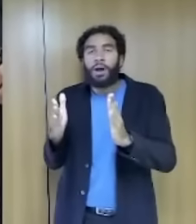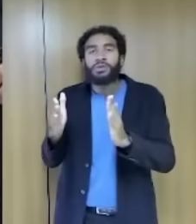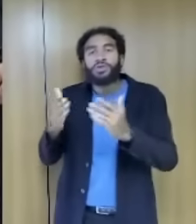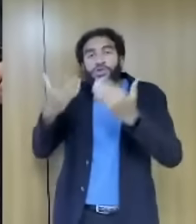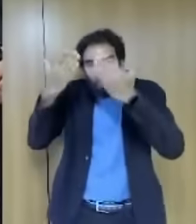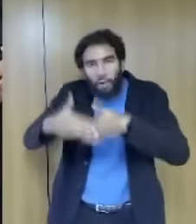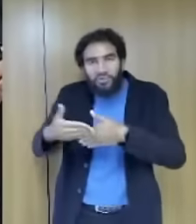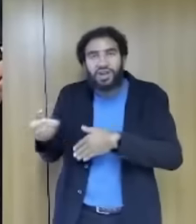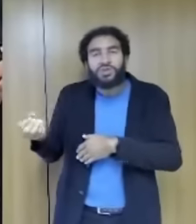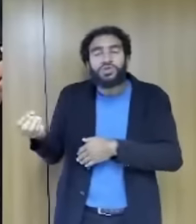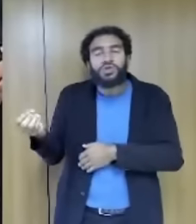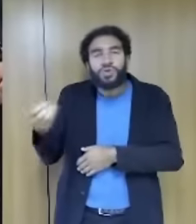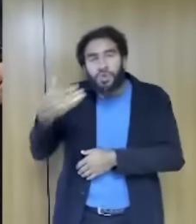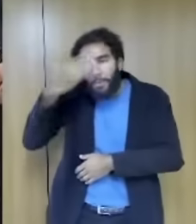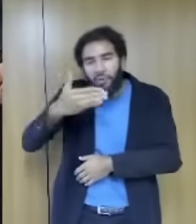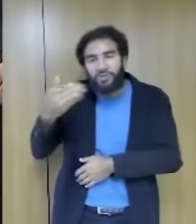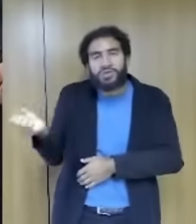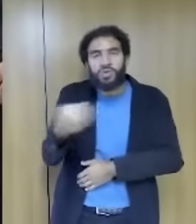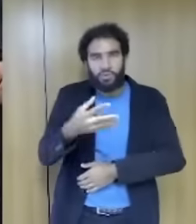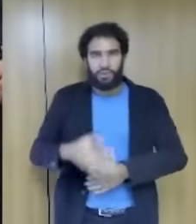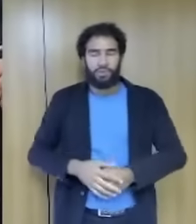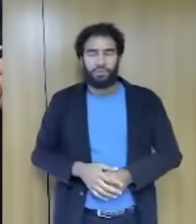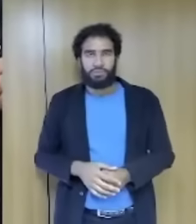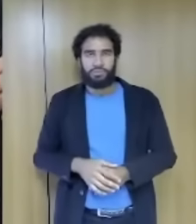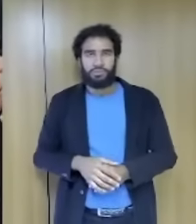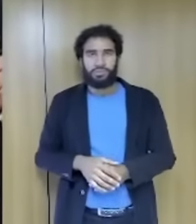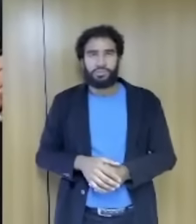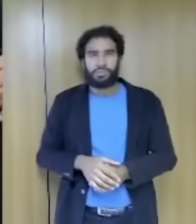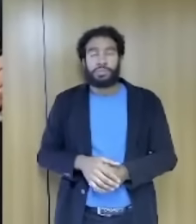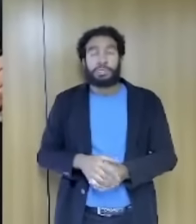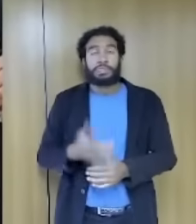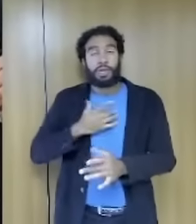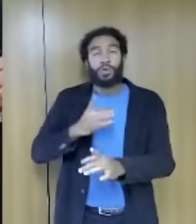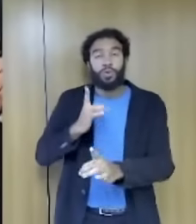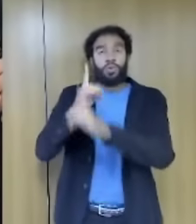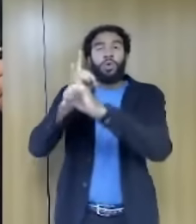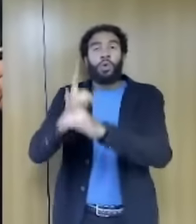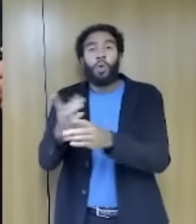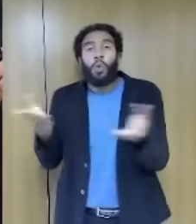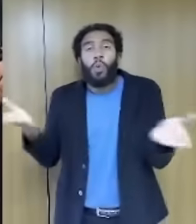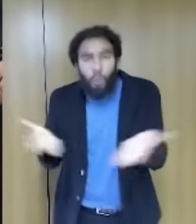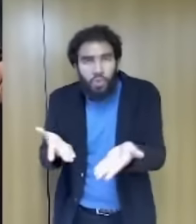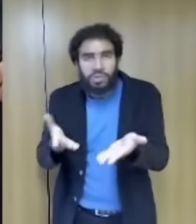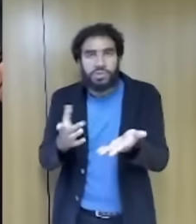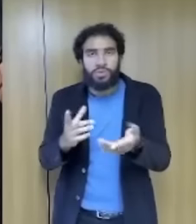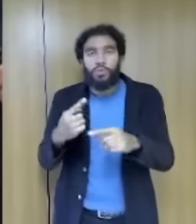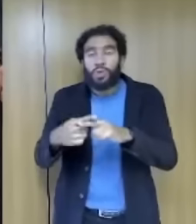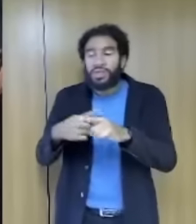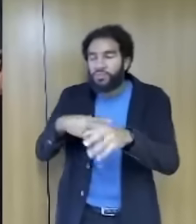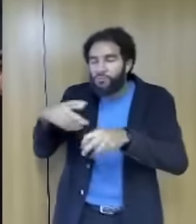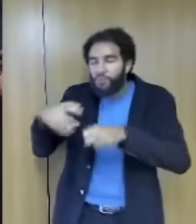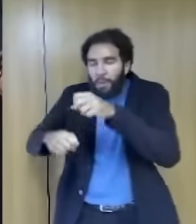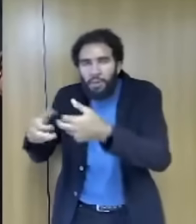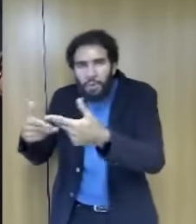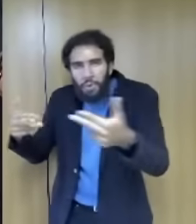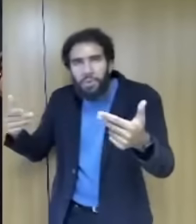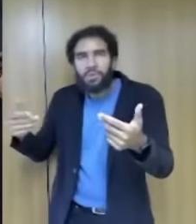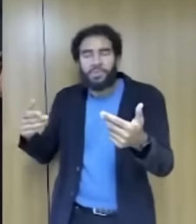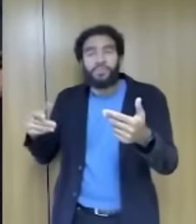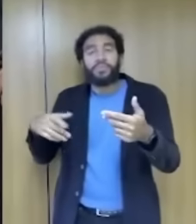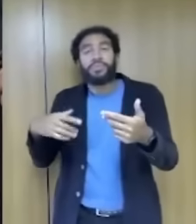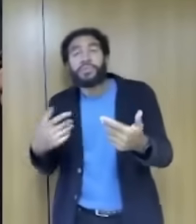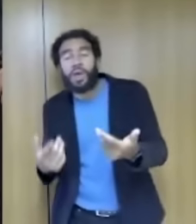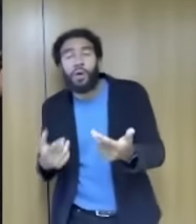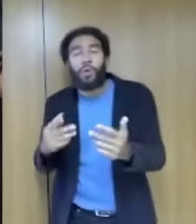probatória, que foi deflagrada hoje, com as buscas e apreensões. Então, os alvos da busca e apreensão